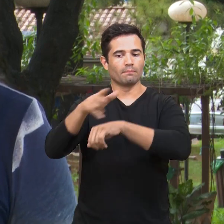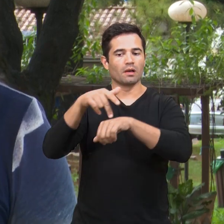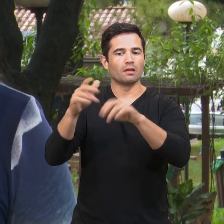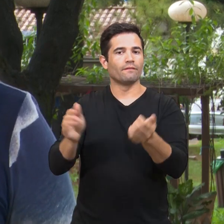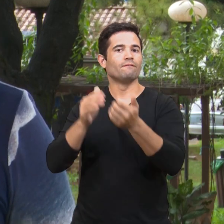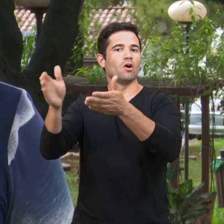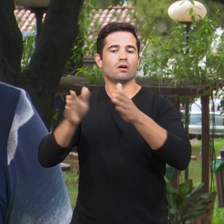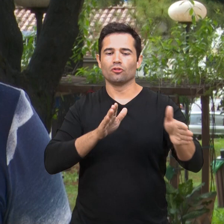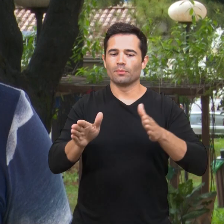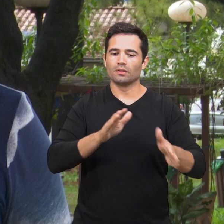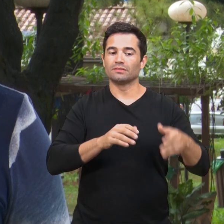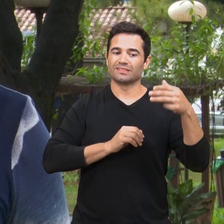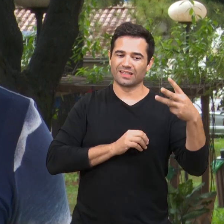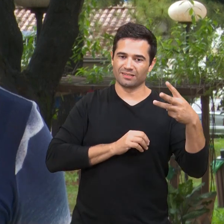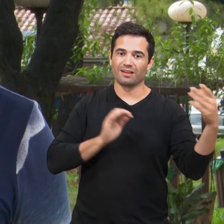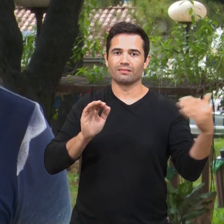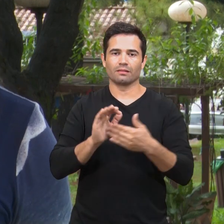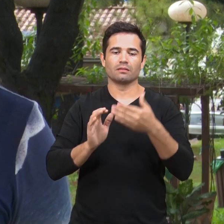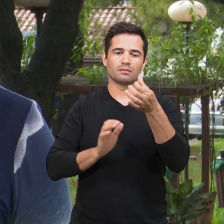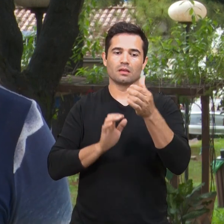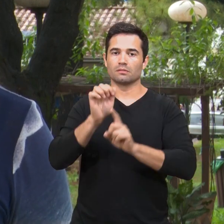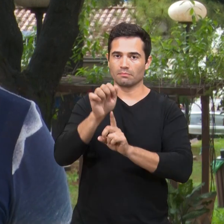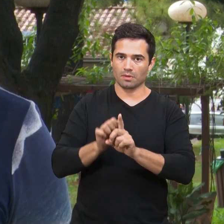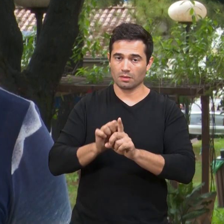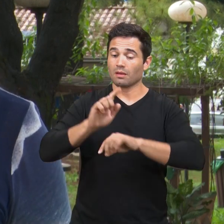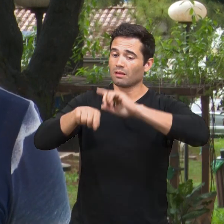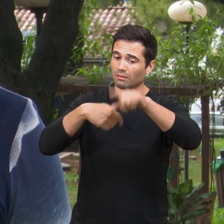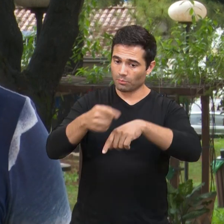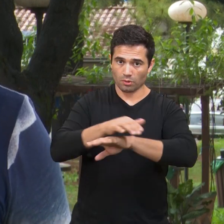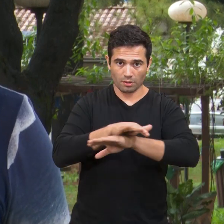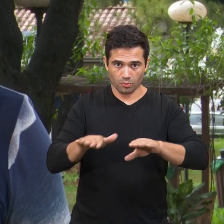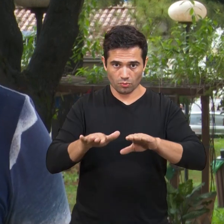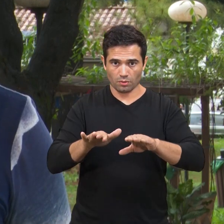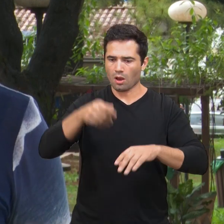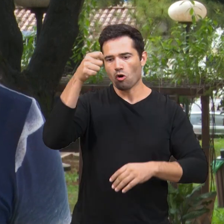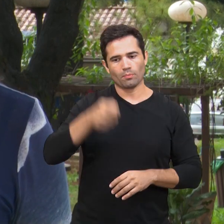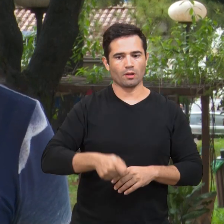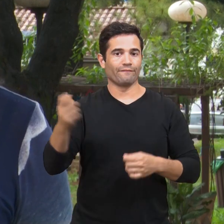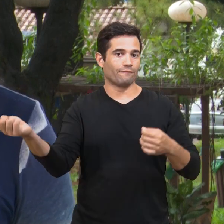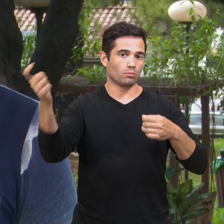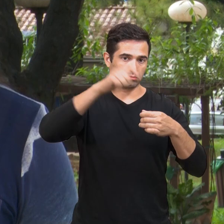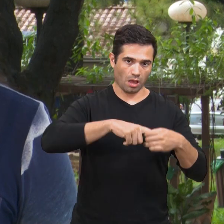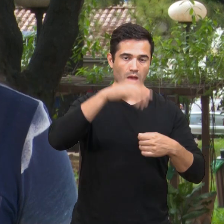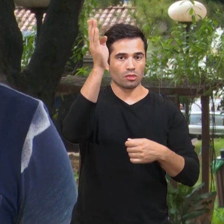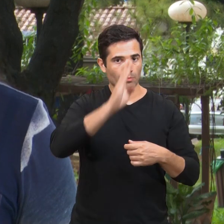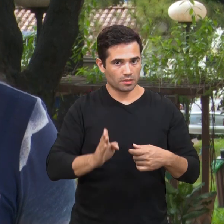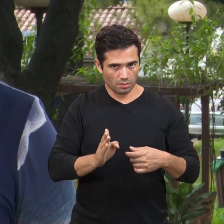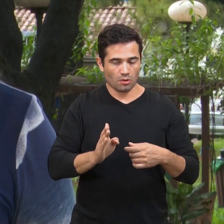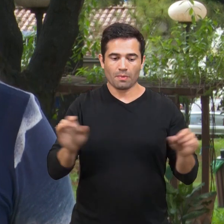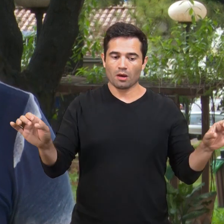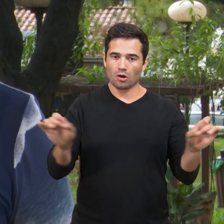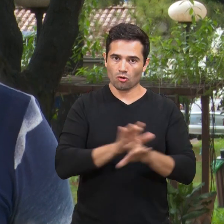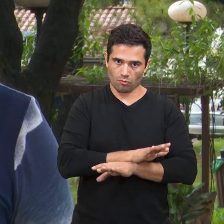estrangeira no período de 3 a 6 meses após esse prazo é obrigatório que retornem ao Brasil